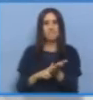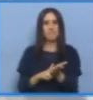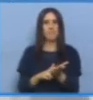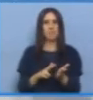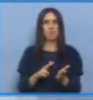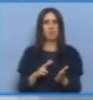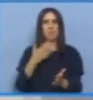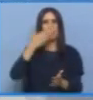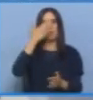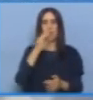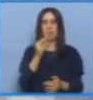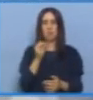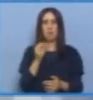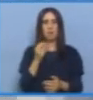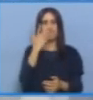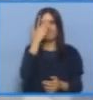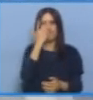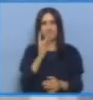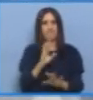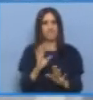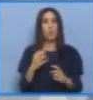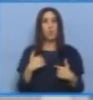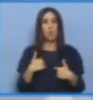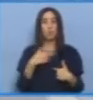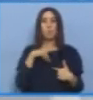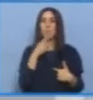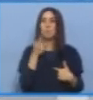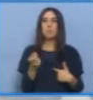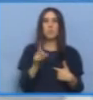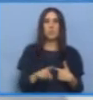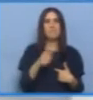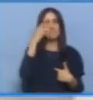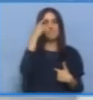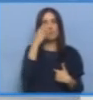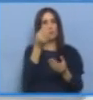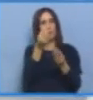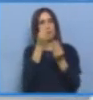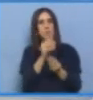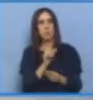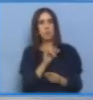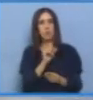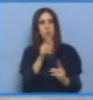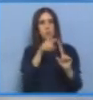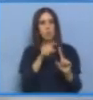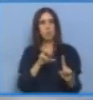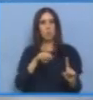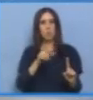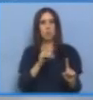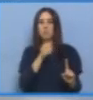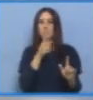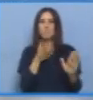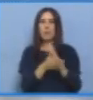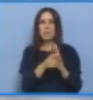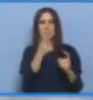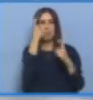todos aqueles 30 dias marcaram-me de tal forma que eu, quando cheguei a Portugal, decidi entrar na formação dos leigos missionários combonianos e foi aí que começou o